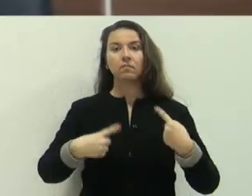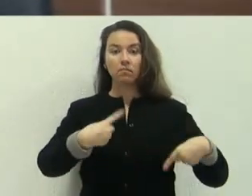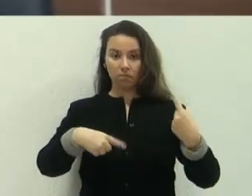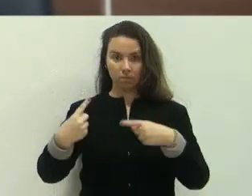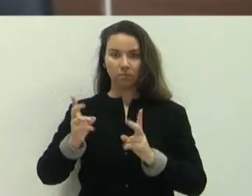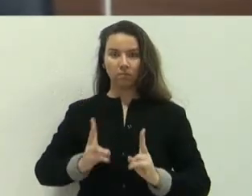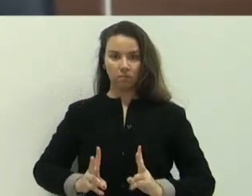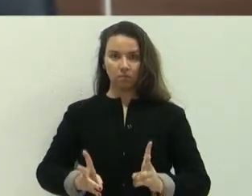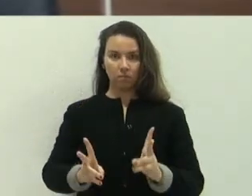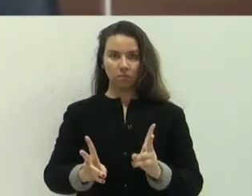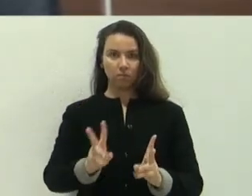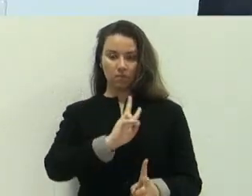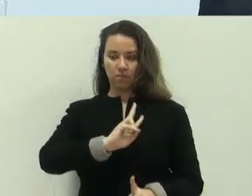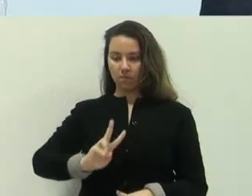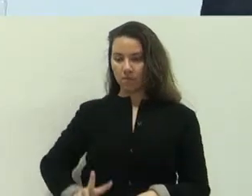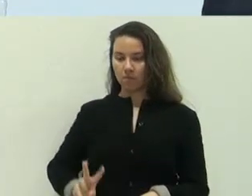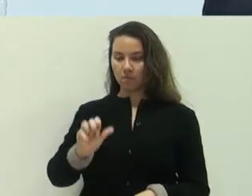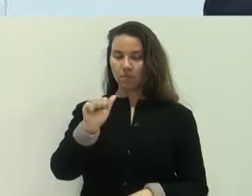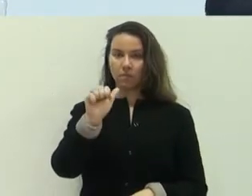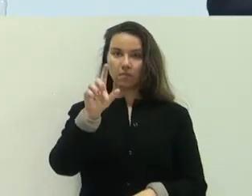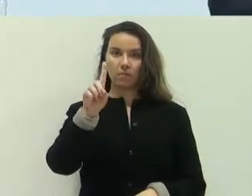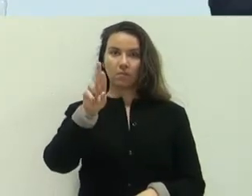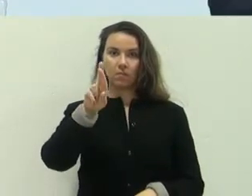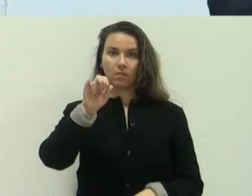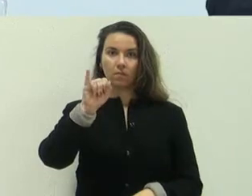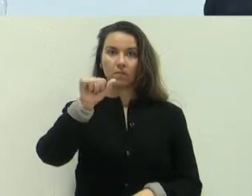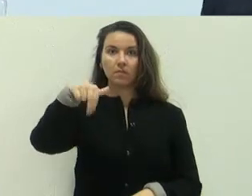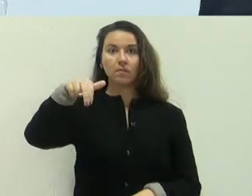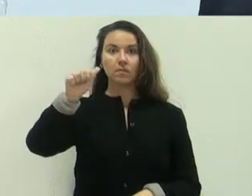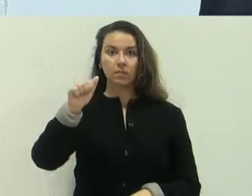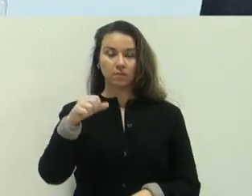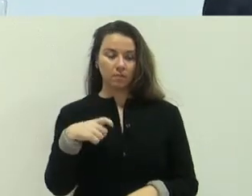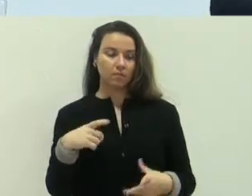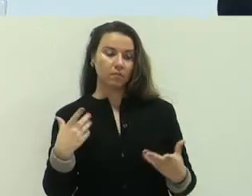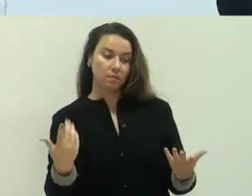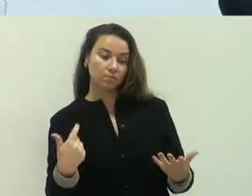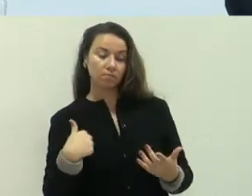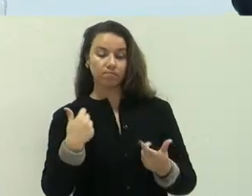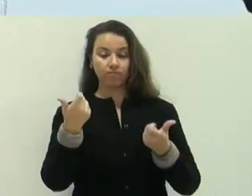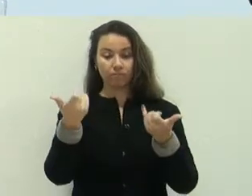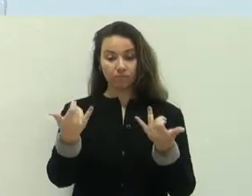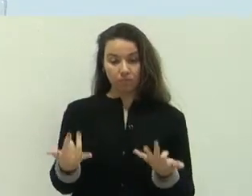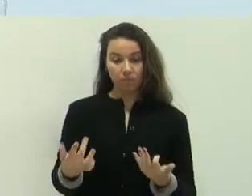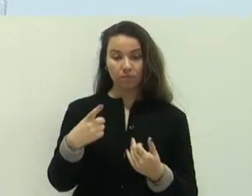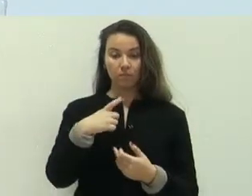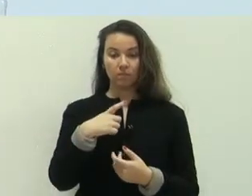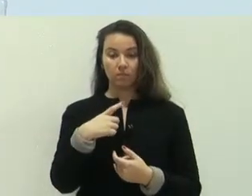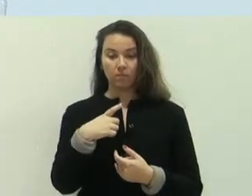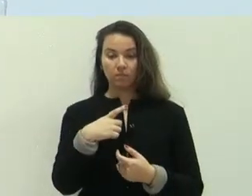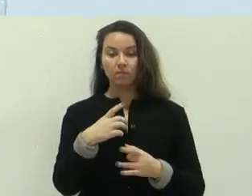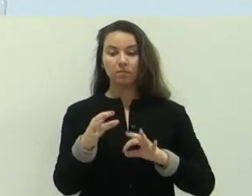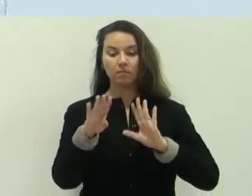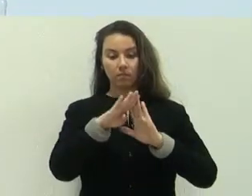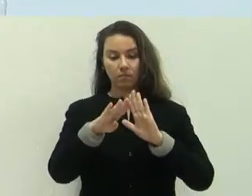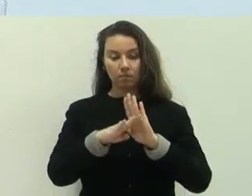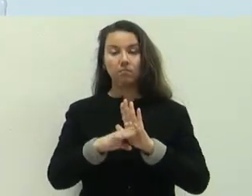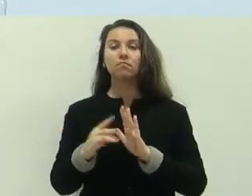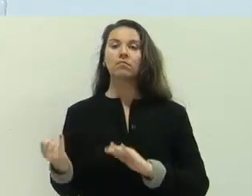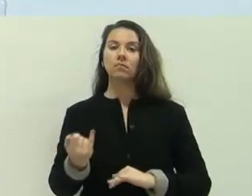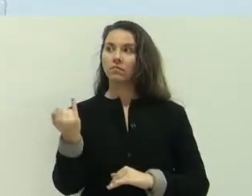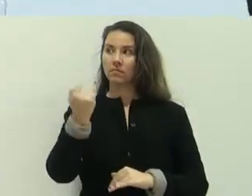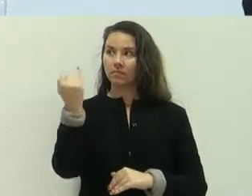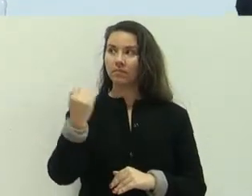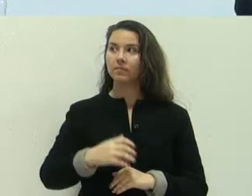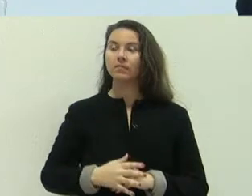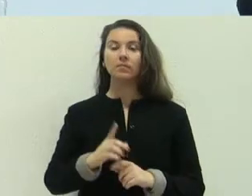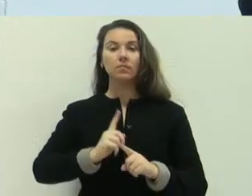Vereadora Adriana. Bom, apenas cabe aqui ressaltar a importância desse projeto, sim, porque